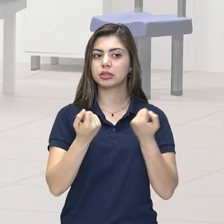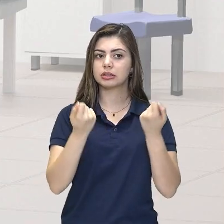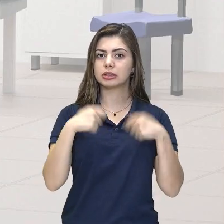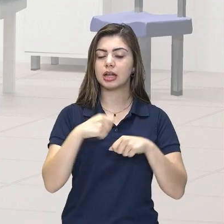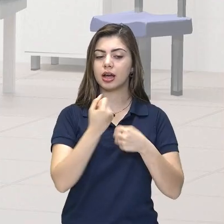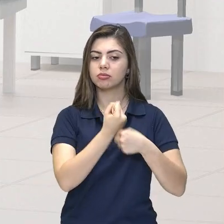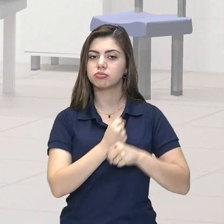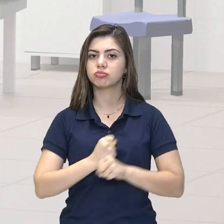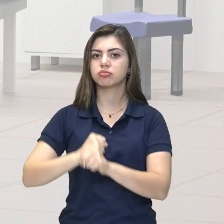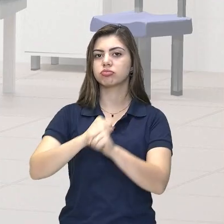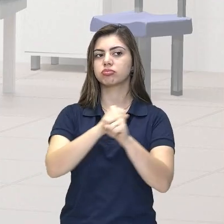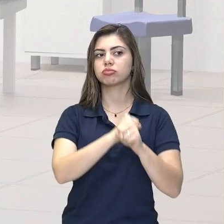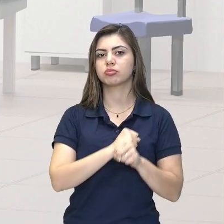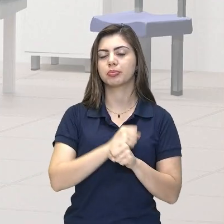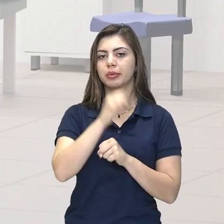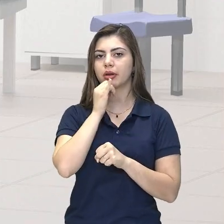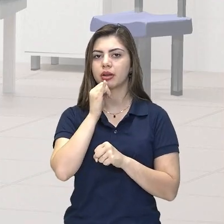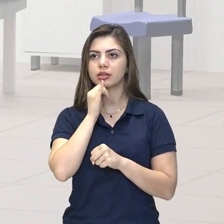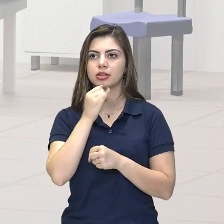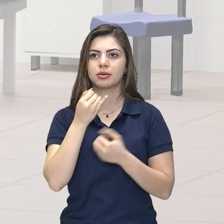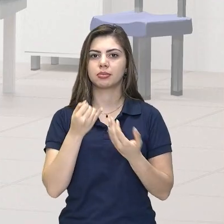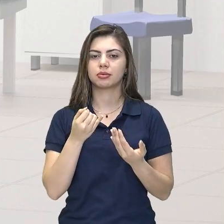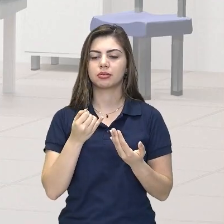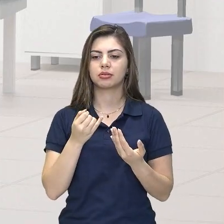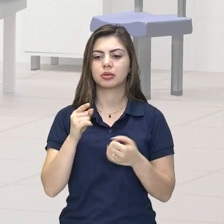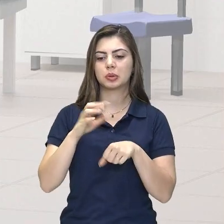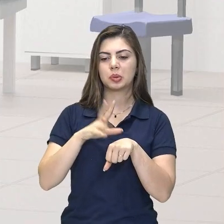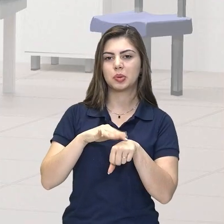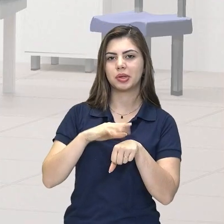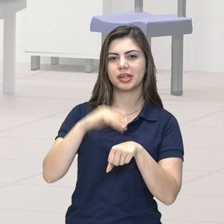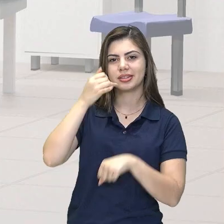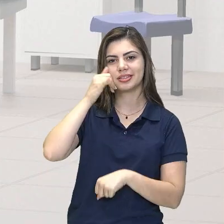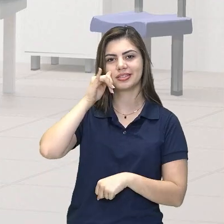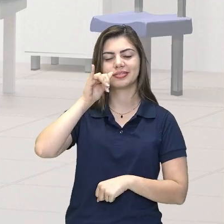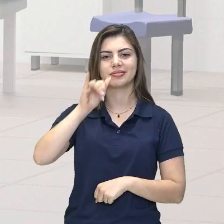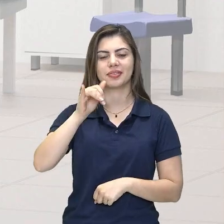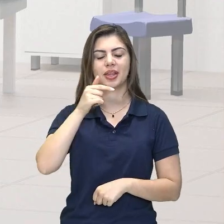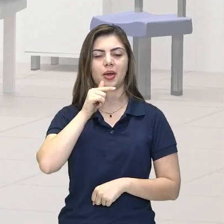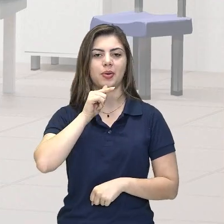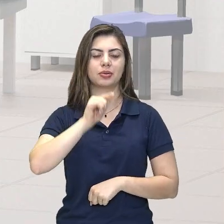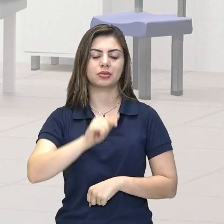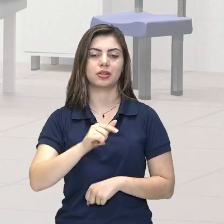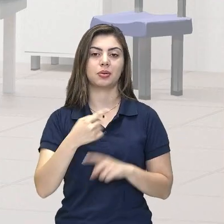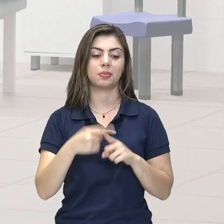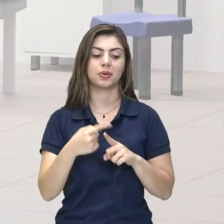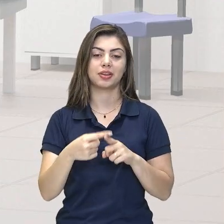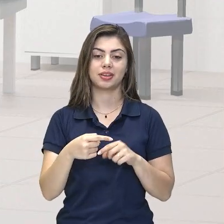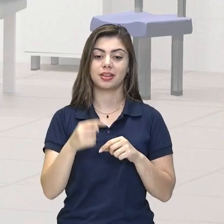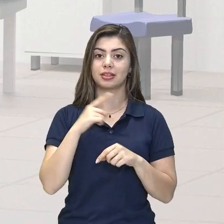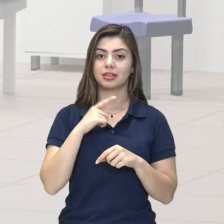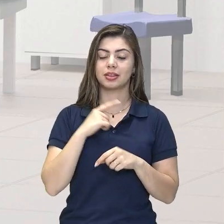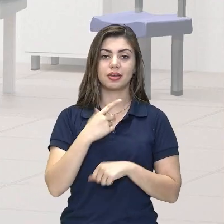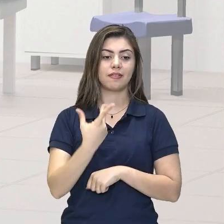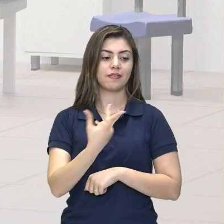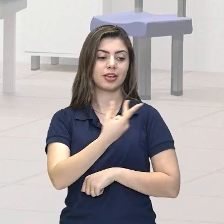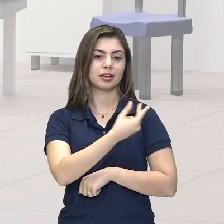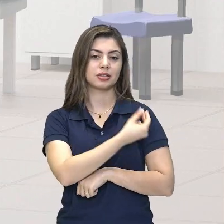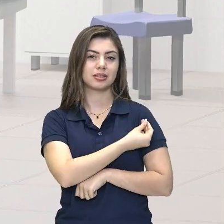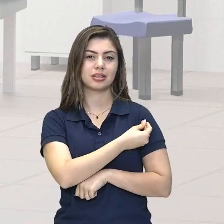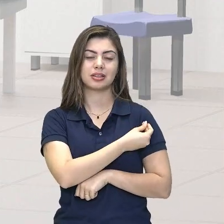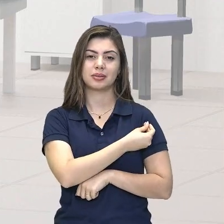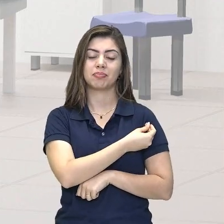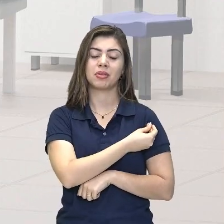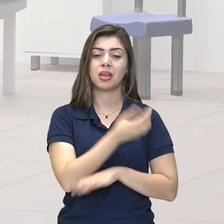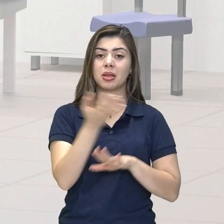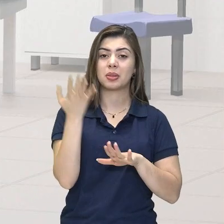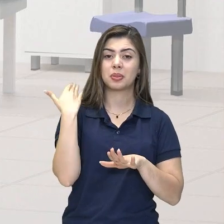contra invasores que podem aí deixar você doente. Portanto, graças a essas vacinas, as doenças que antes